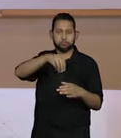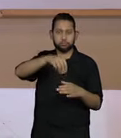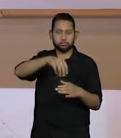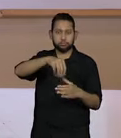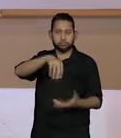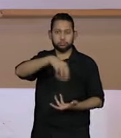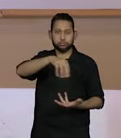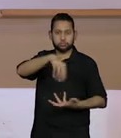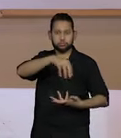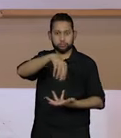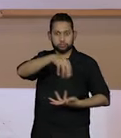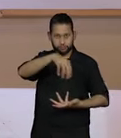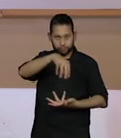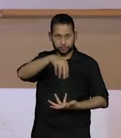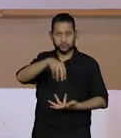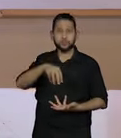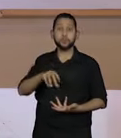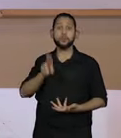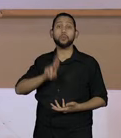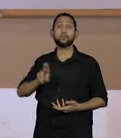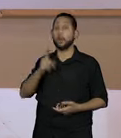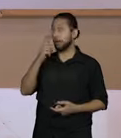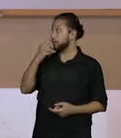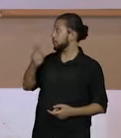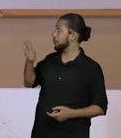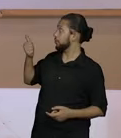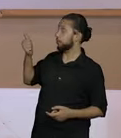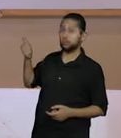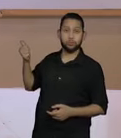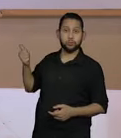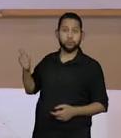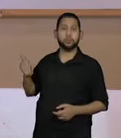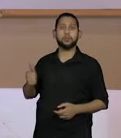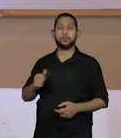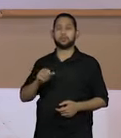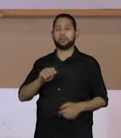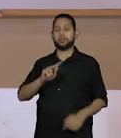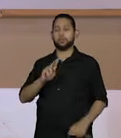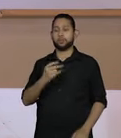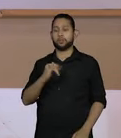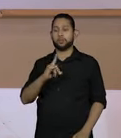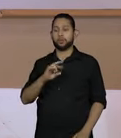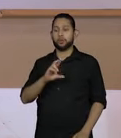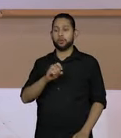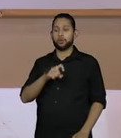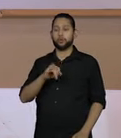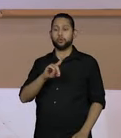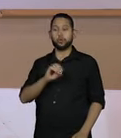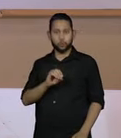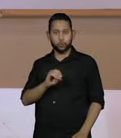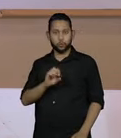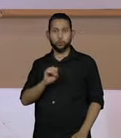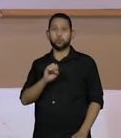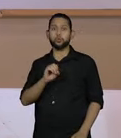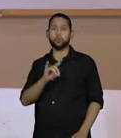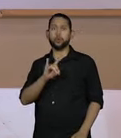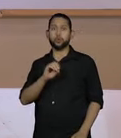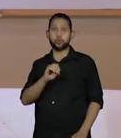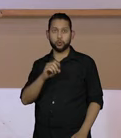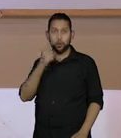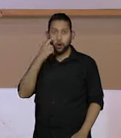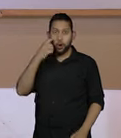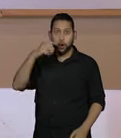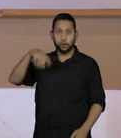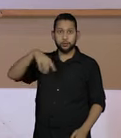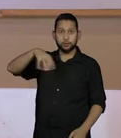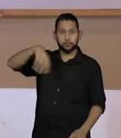Também vamos usar uma solução de hidróxido de sódio. Essa solução de hidróxido de sódio